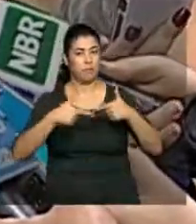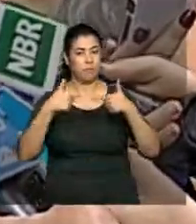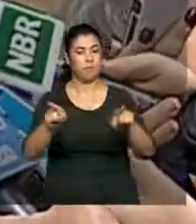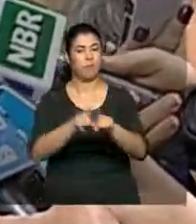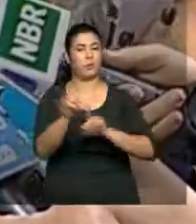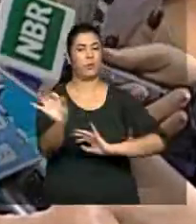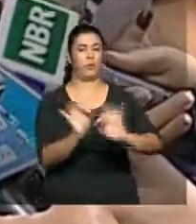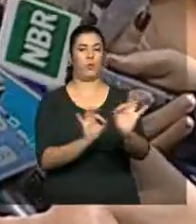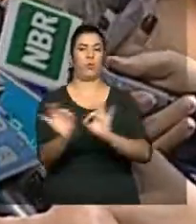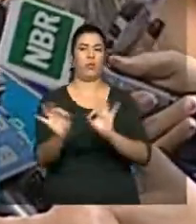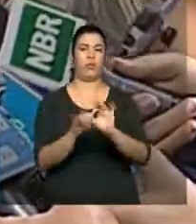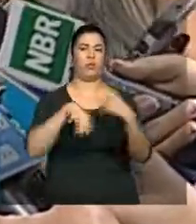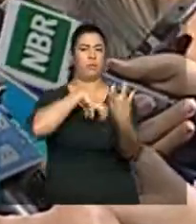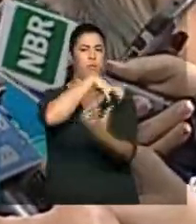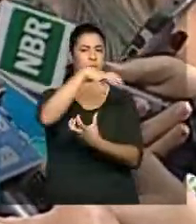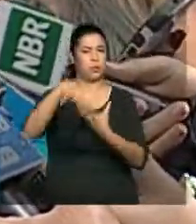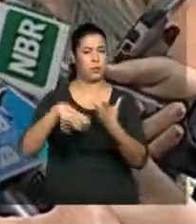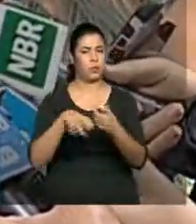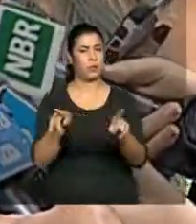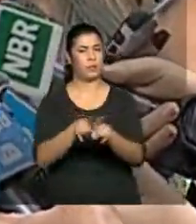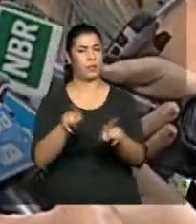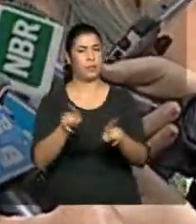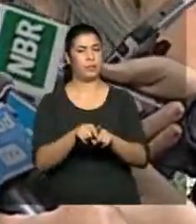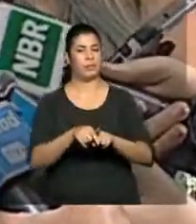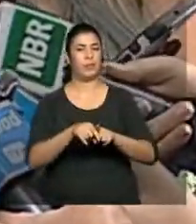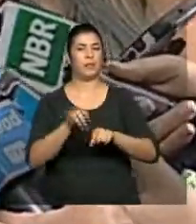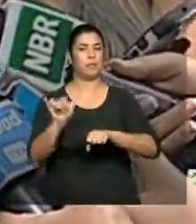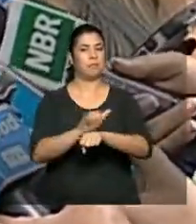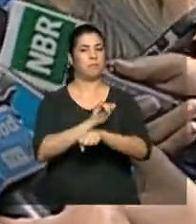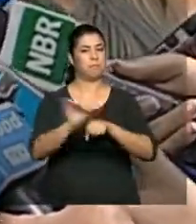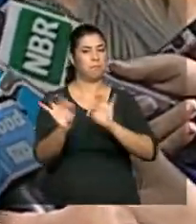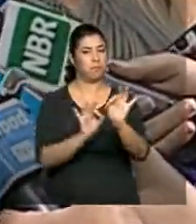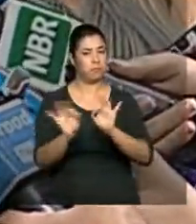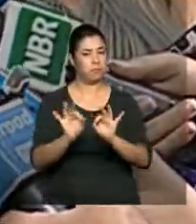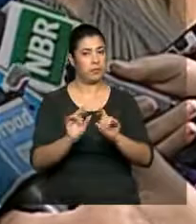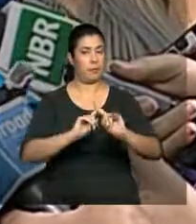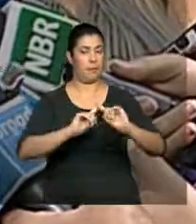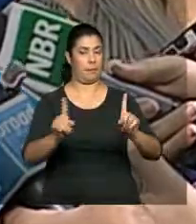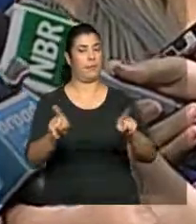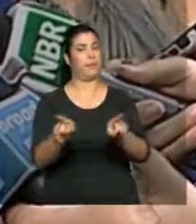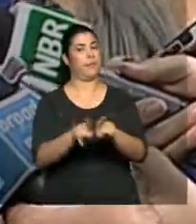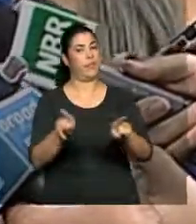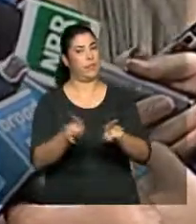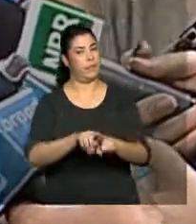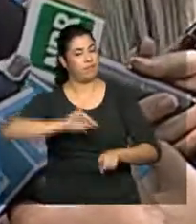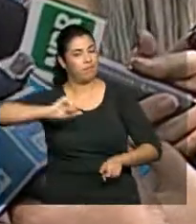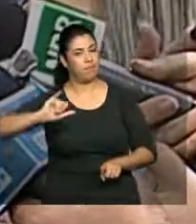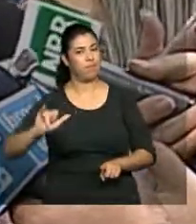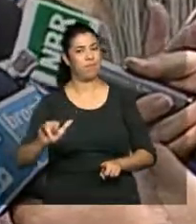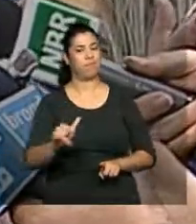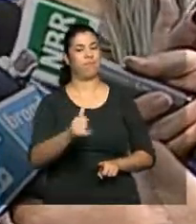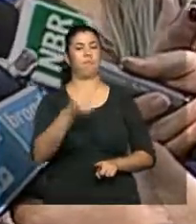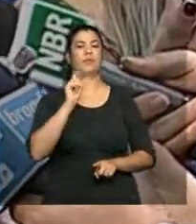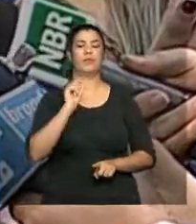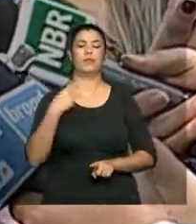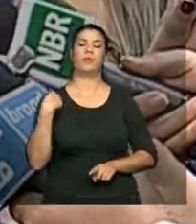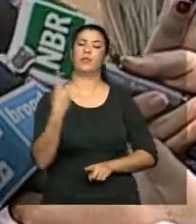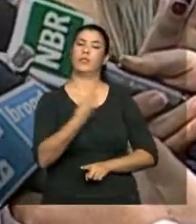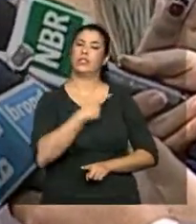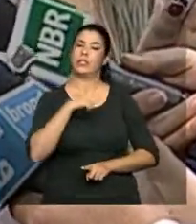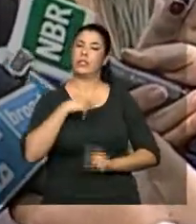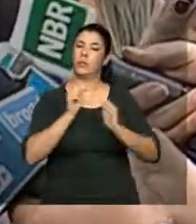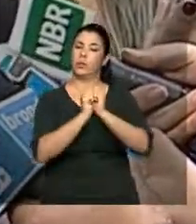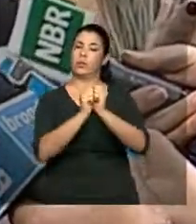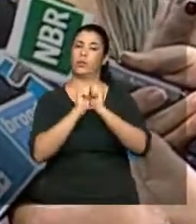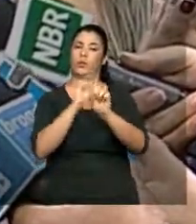termos de organização, de mobilização e de estruturação. Mas, ao mesmo tempo, é uma grande oportunidade para que nós tenhamos,